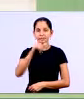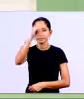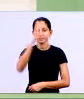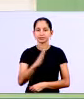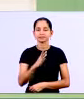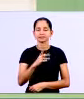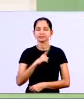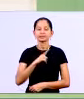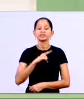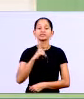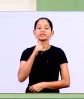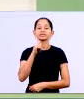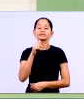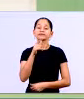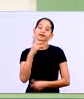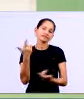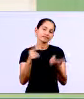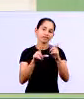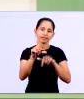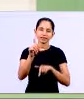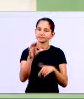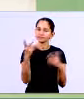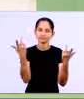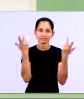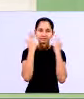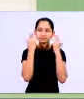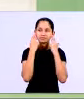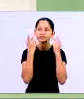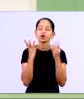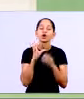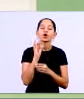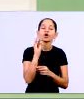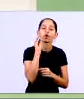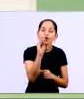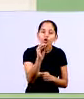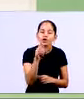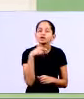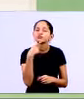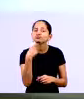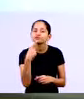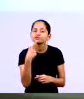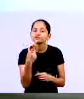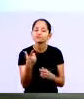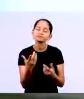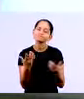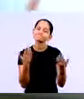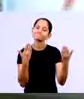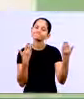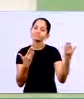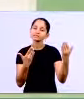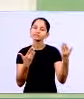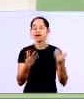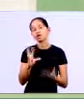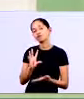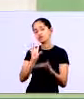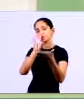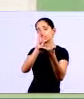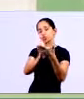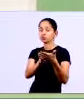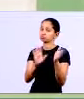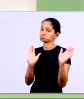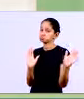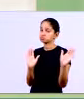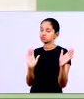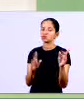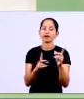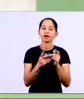eu digitei aqui pé de moleque com hífen. Como houve alteração na ortografia, qual é a resposta que